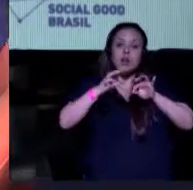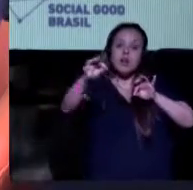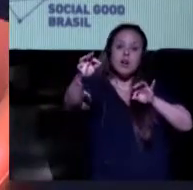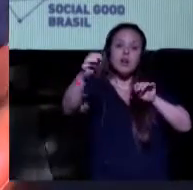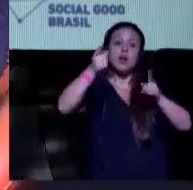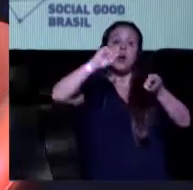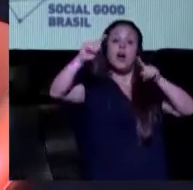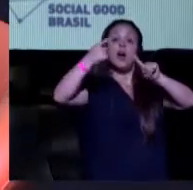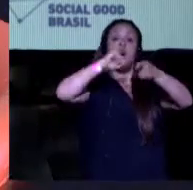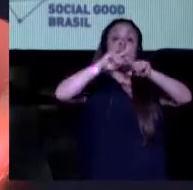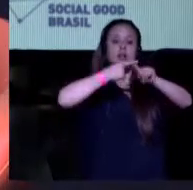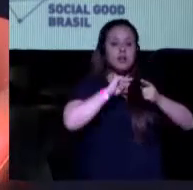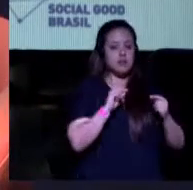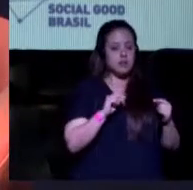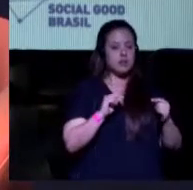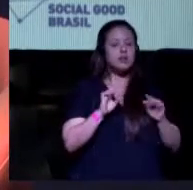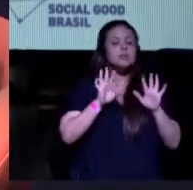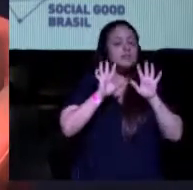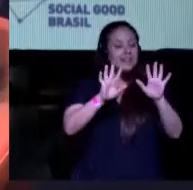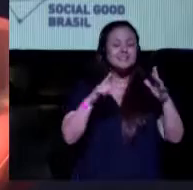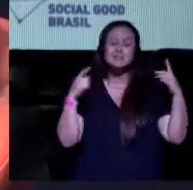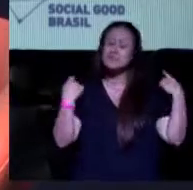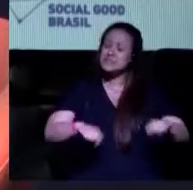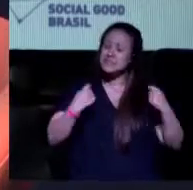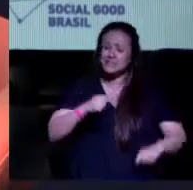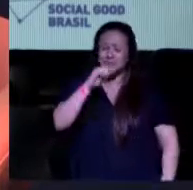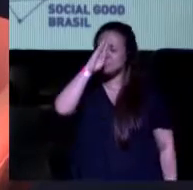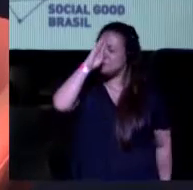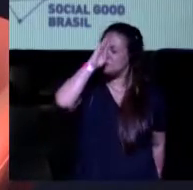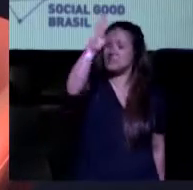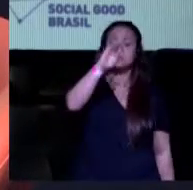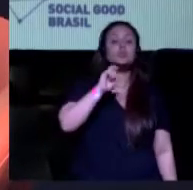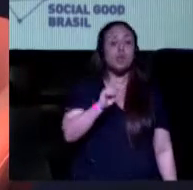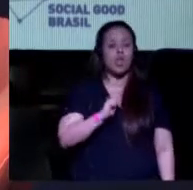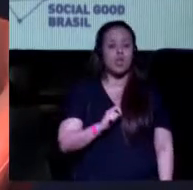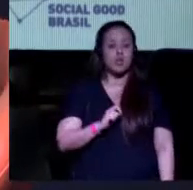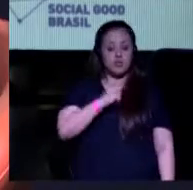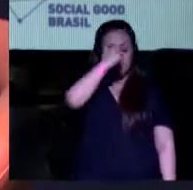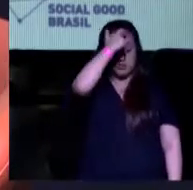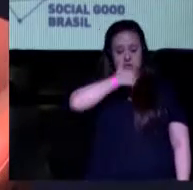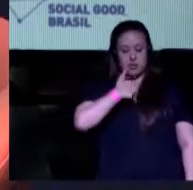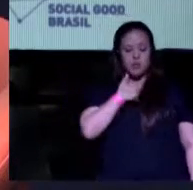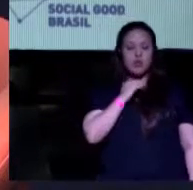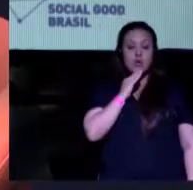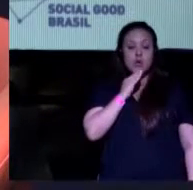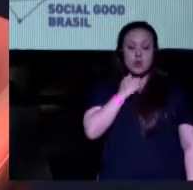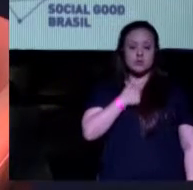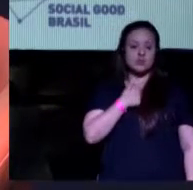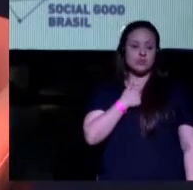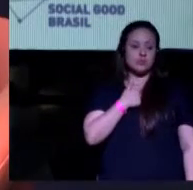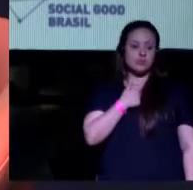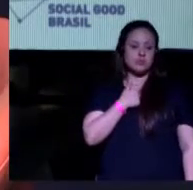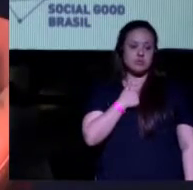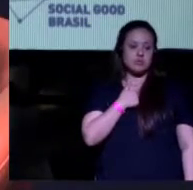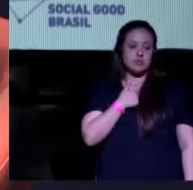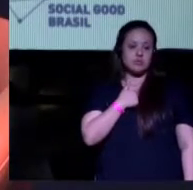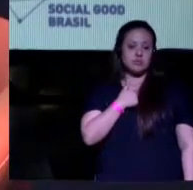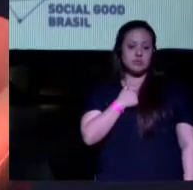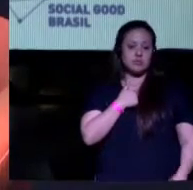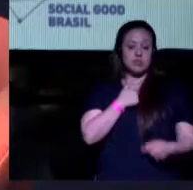a si mesmo porque se você se conhece você consegue navegar por uma organização que é de